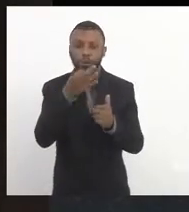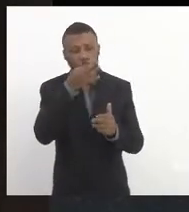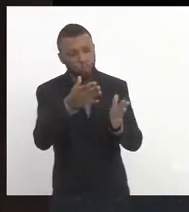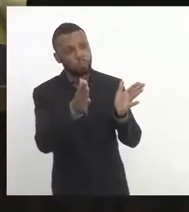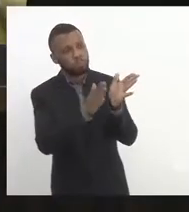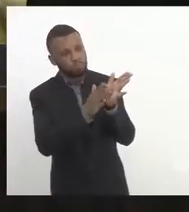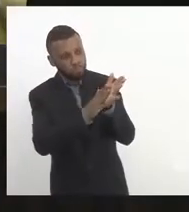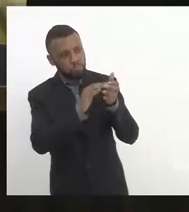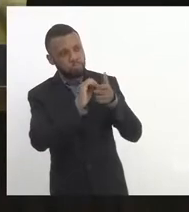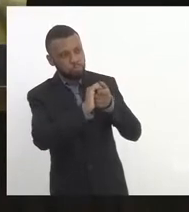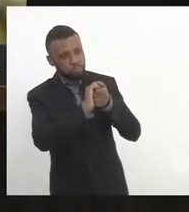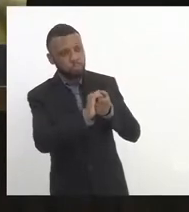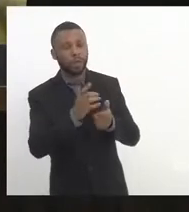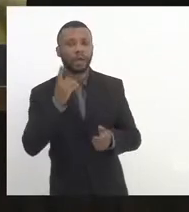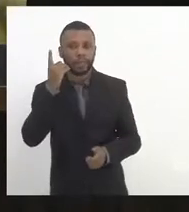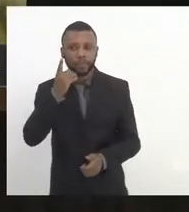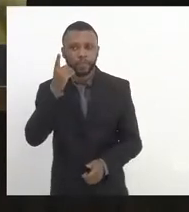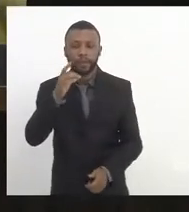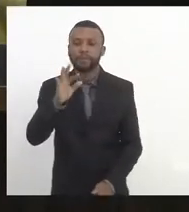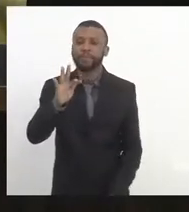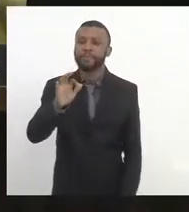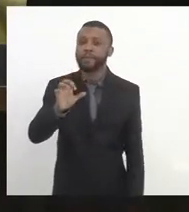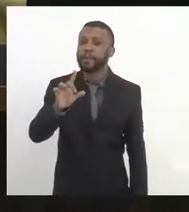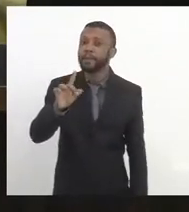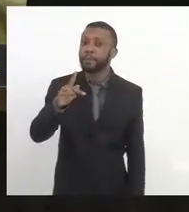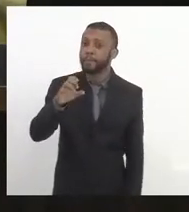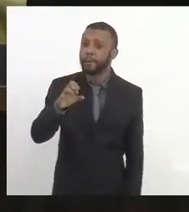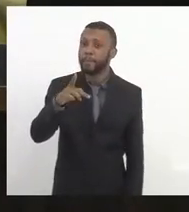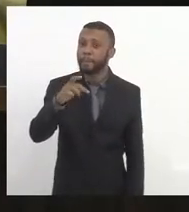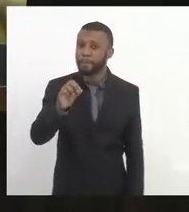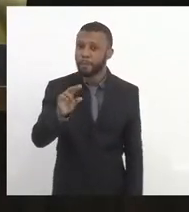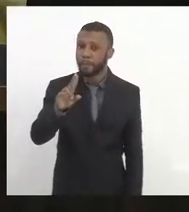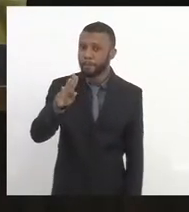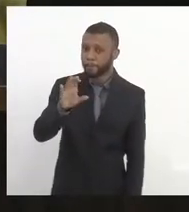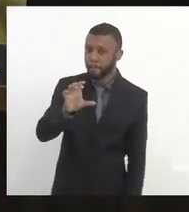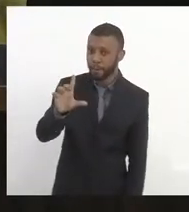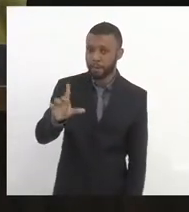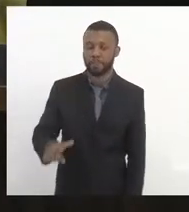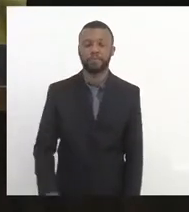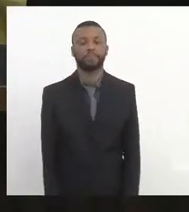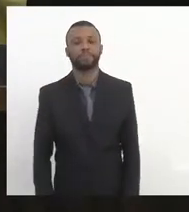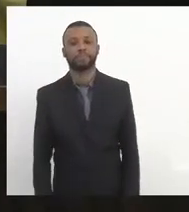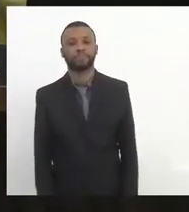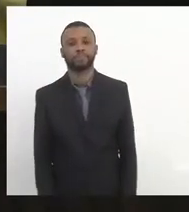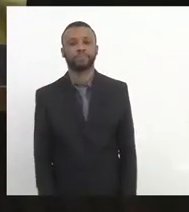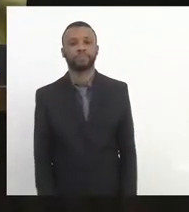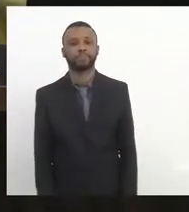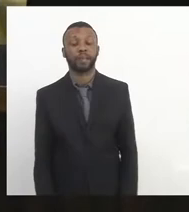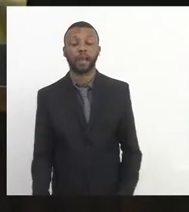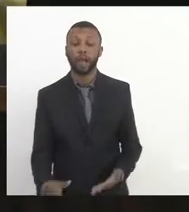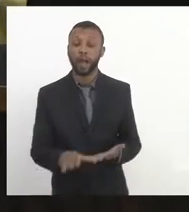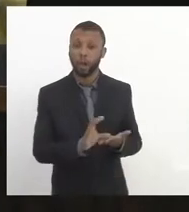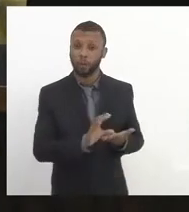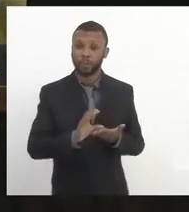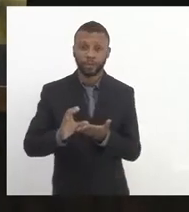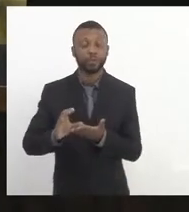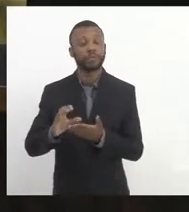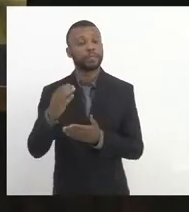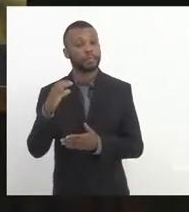Poubel. Parabéns, nosso federal. Pela Comissão de Ciência e Tecnologia, deputado Valdec